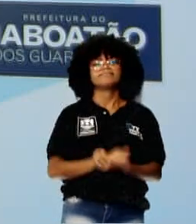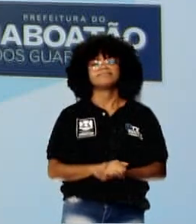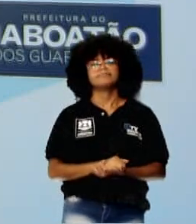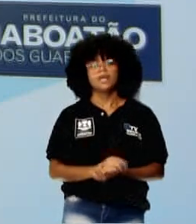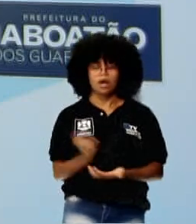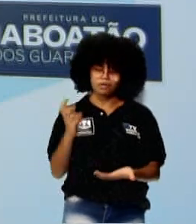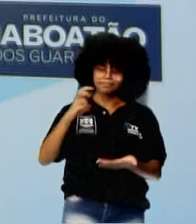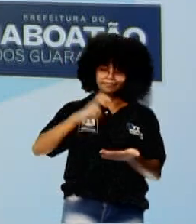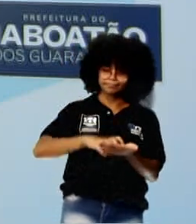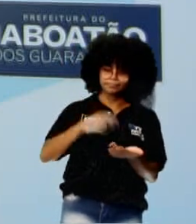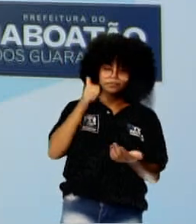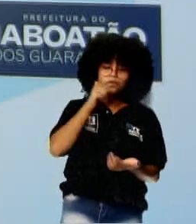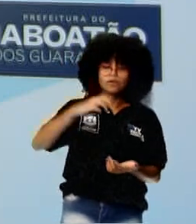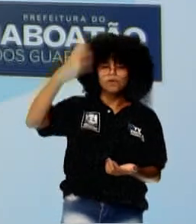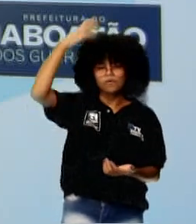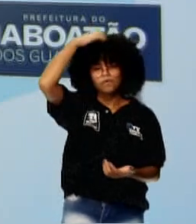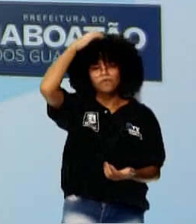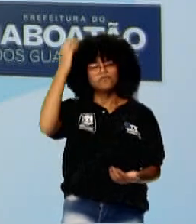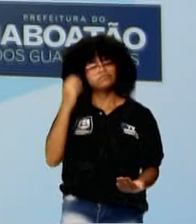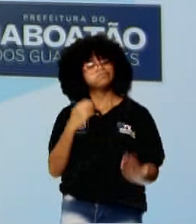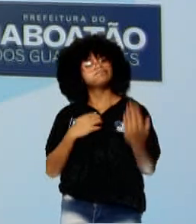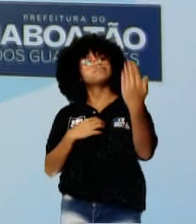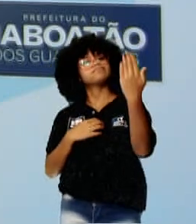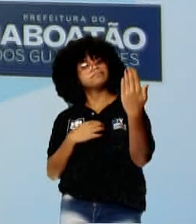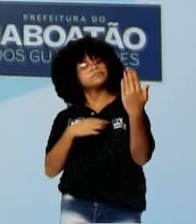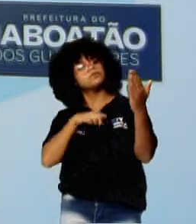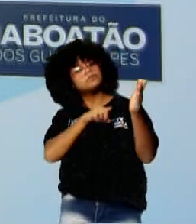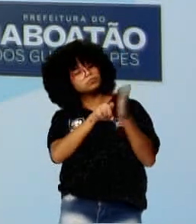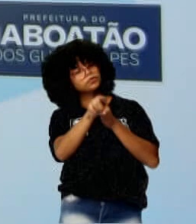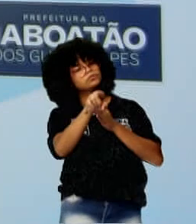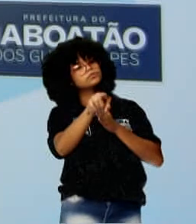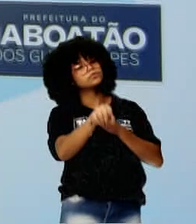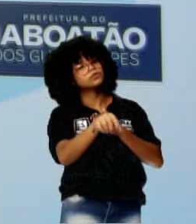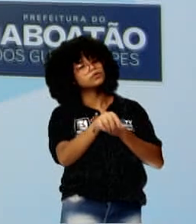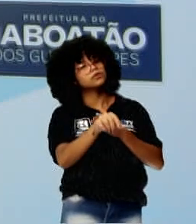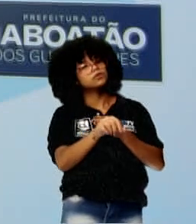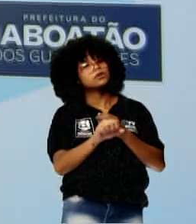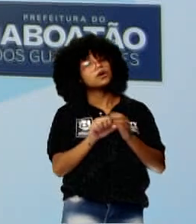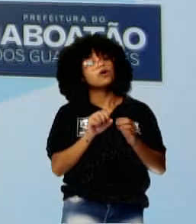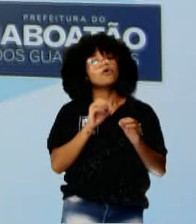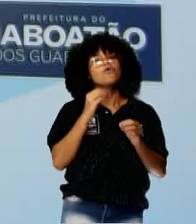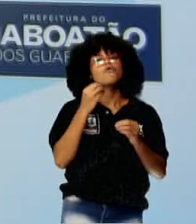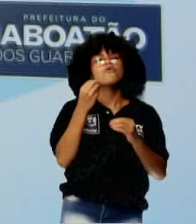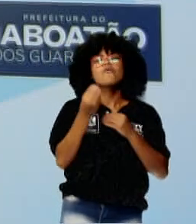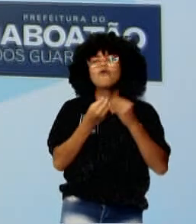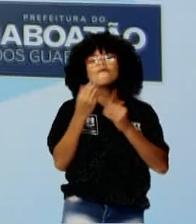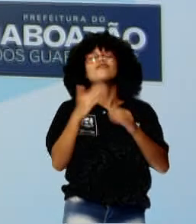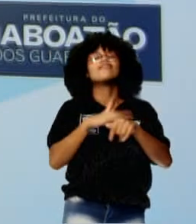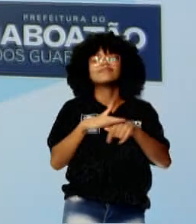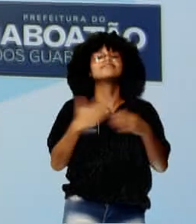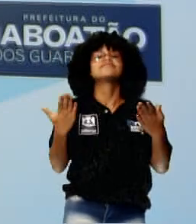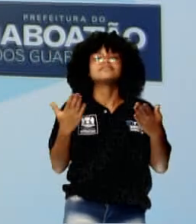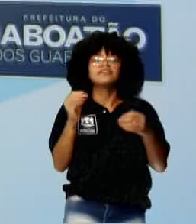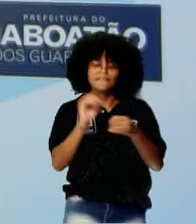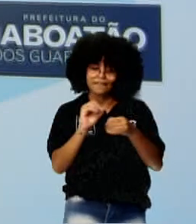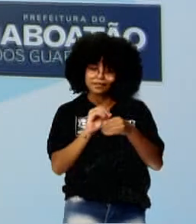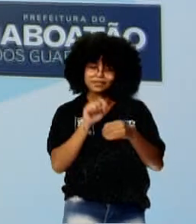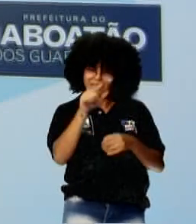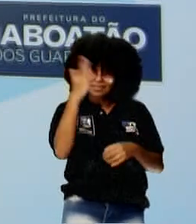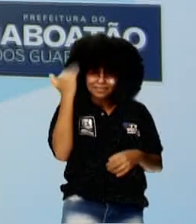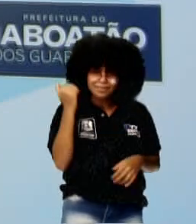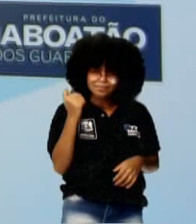manhã, a rainha foi para o espelho e mais uma vez perguntou. Quero ver quem sabe dizer como foi a conversa dela com o espelho. Será que você